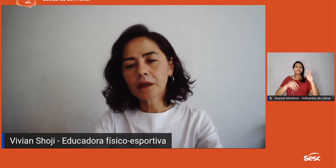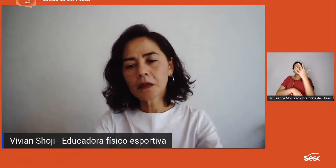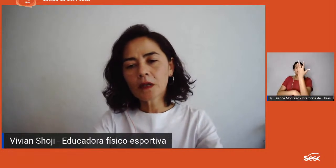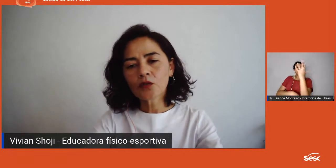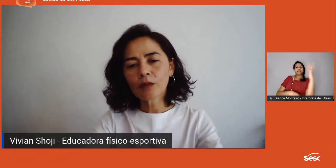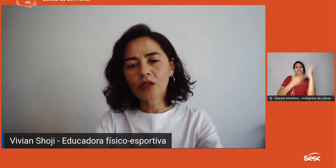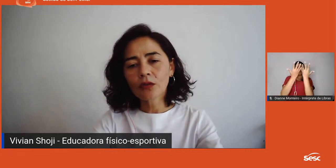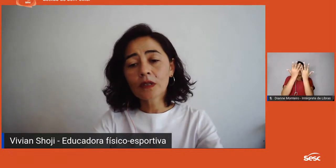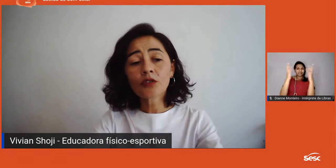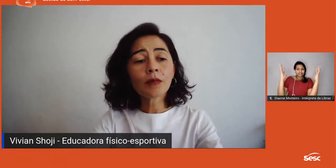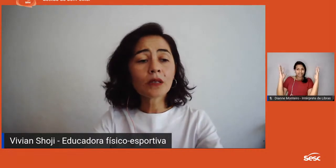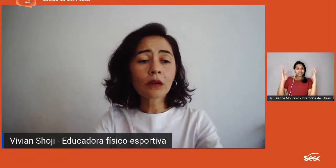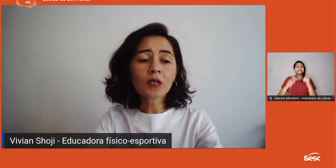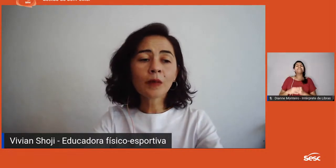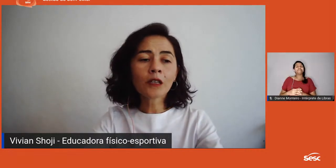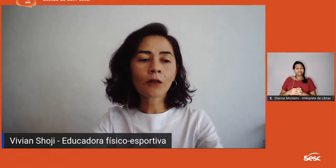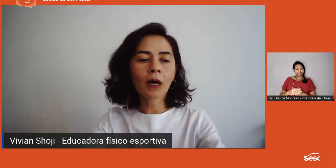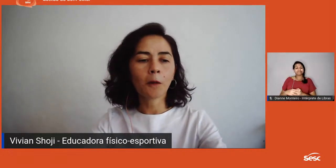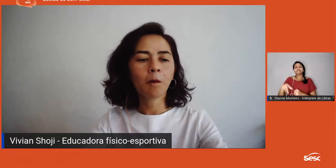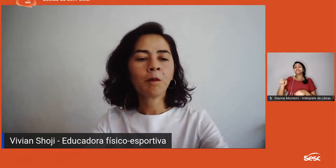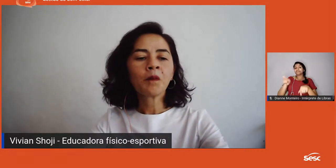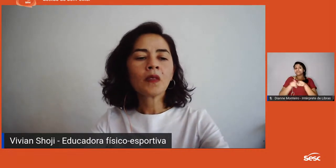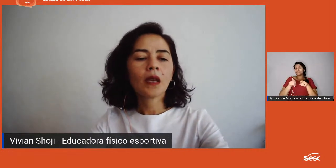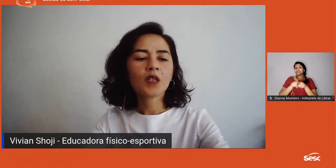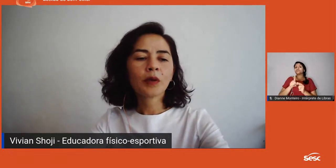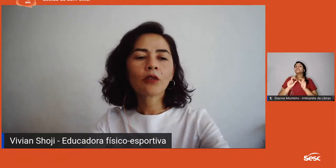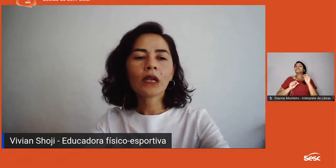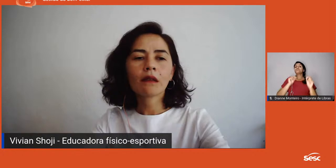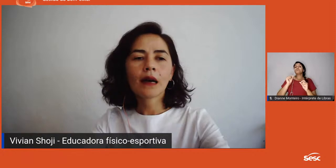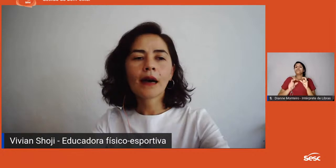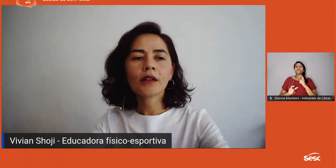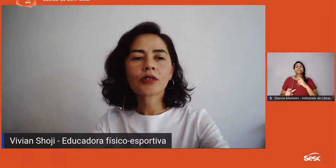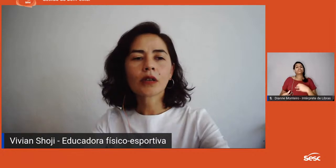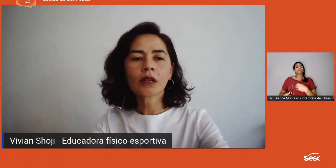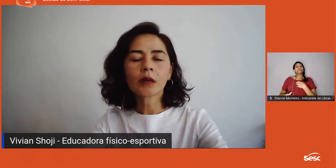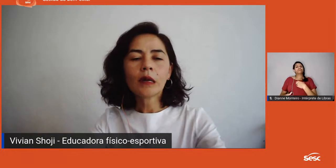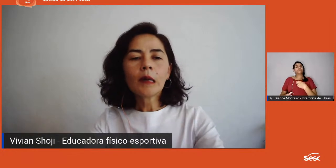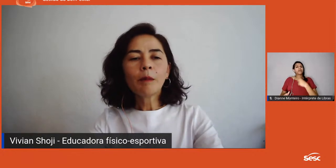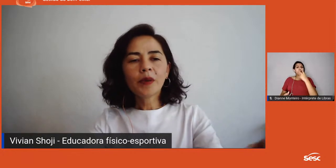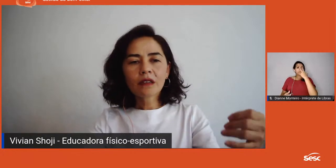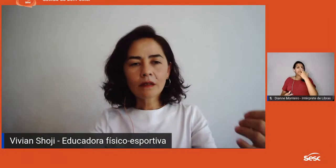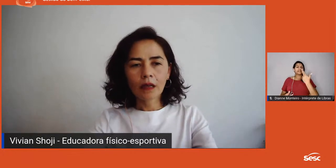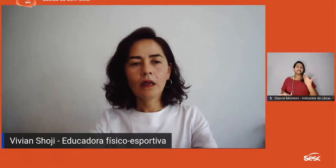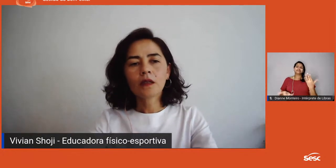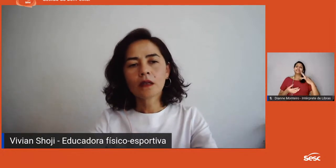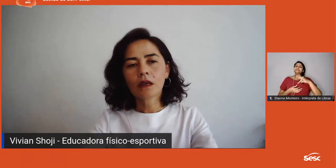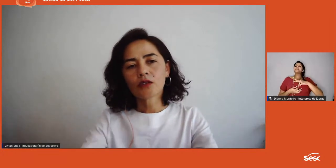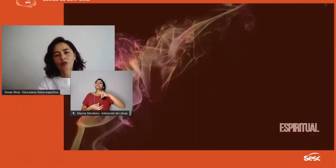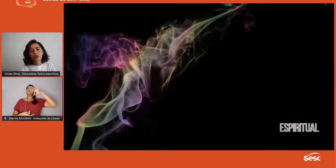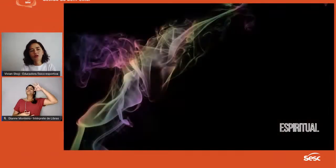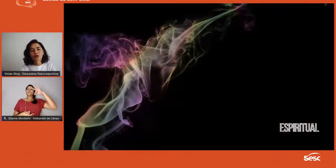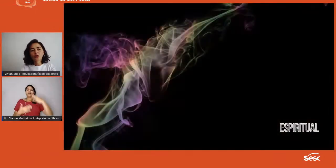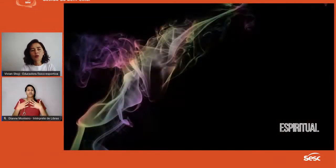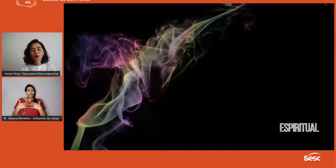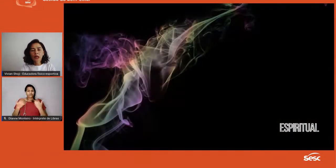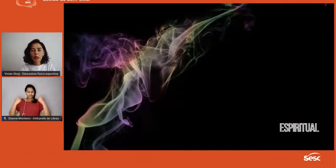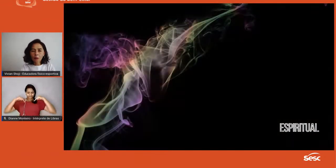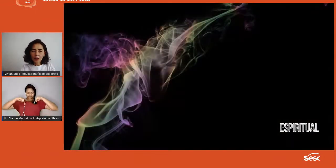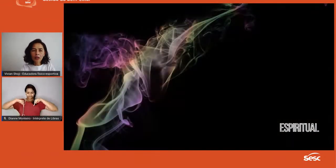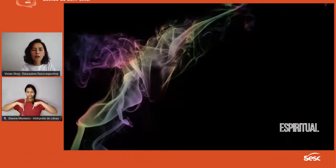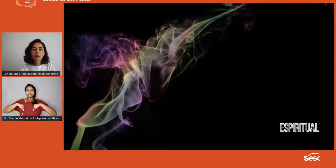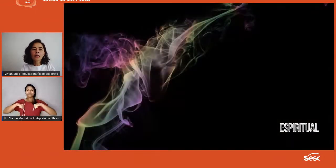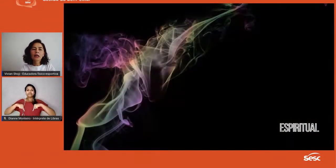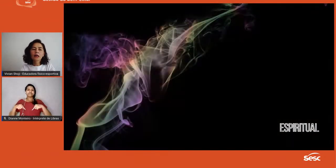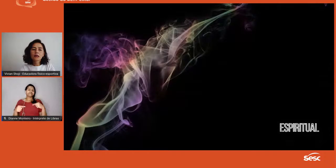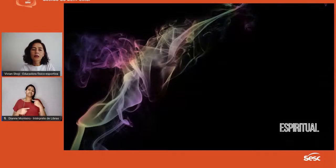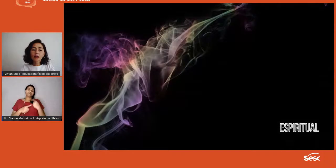também entre essas dimensões a dimensão espiritual, A espiritualidade, ela pertence às dimensões porque